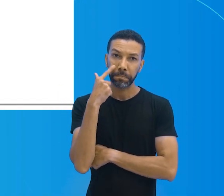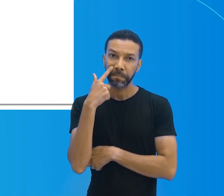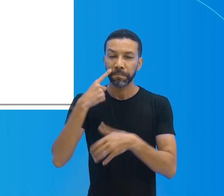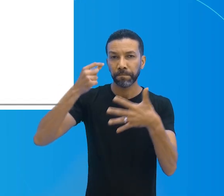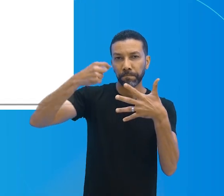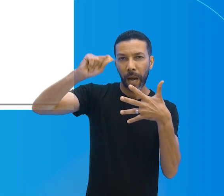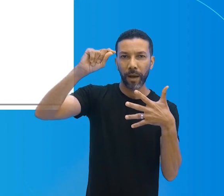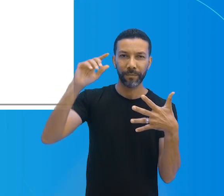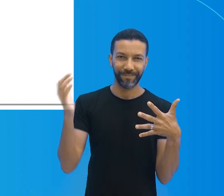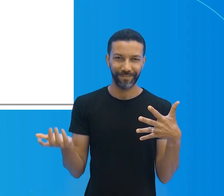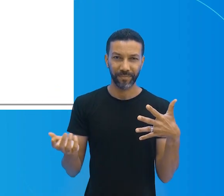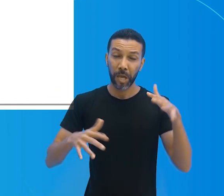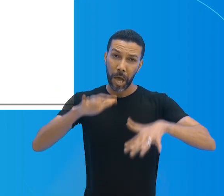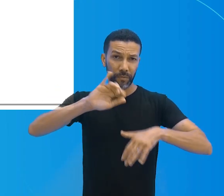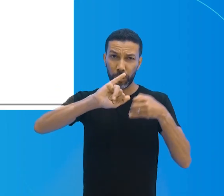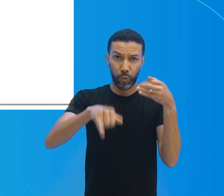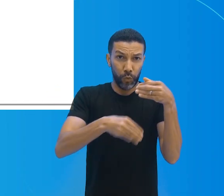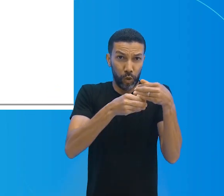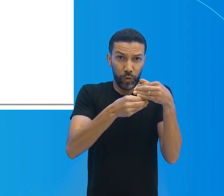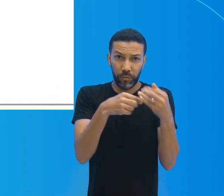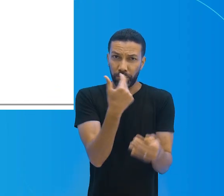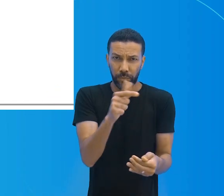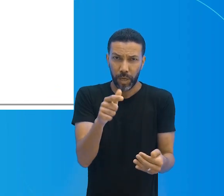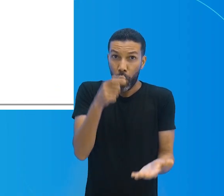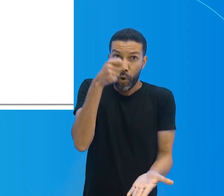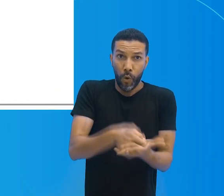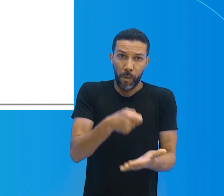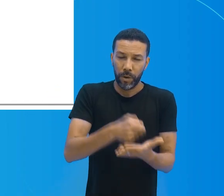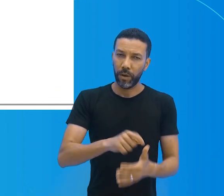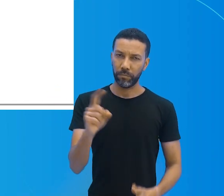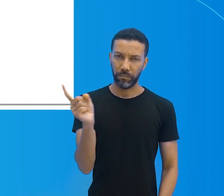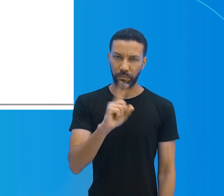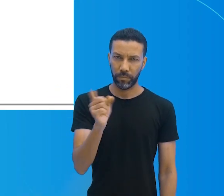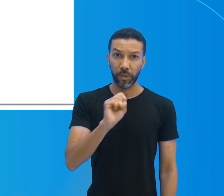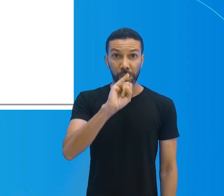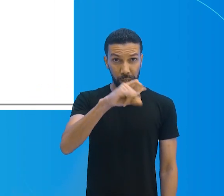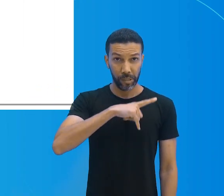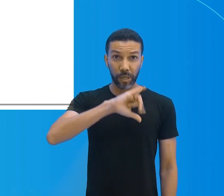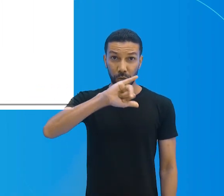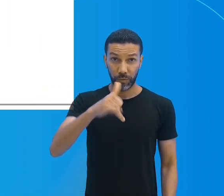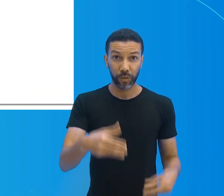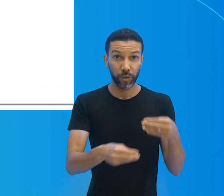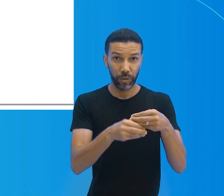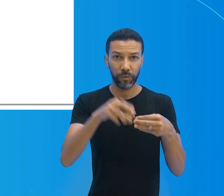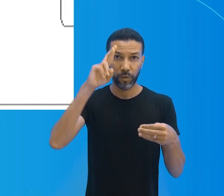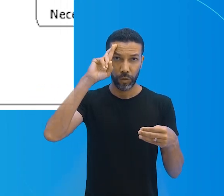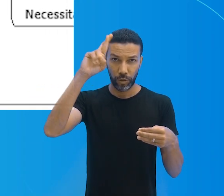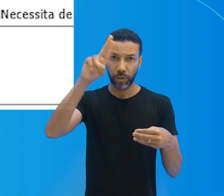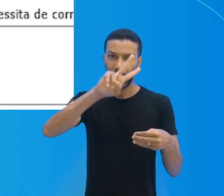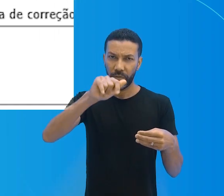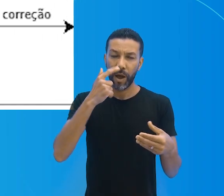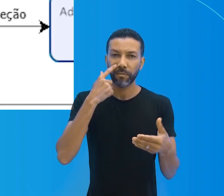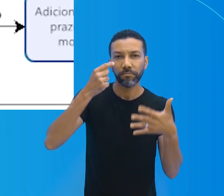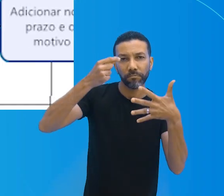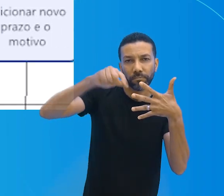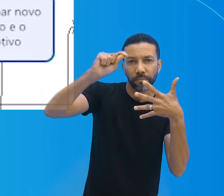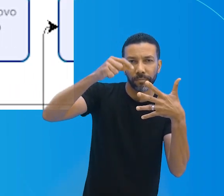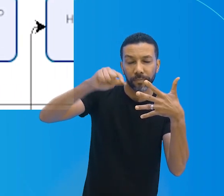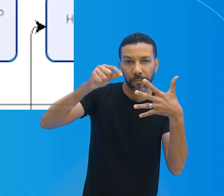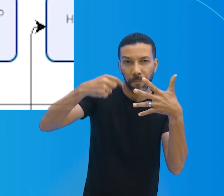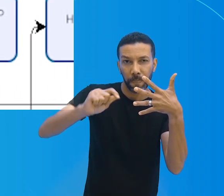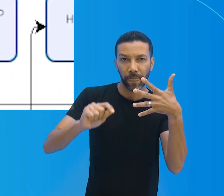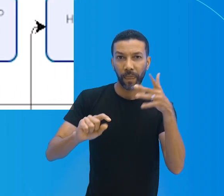essas justificativas. Mas podem não existir justificativas, tá? Não é obrigatório que existam. Existindo, o chefe homologa